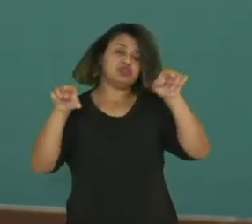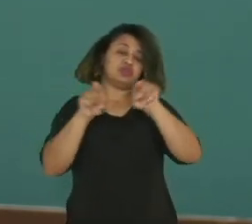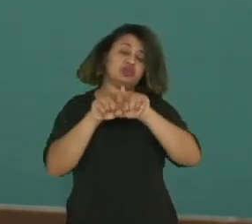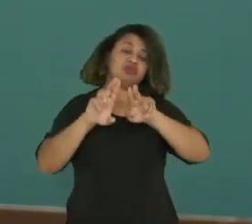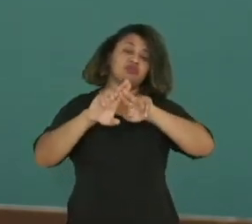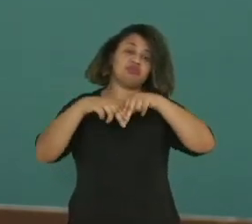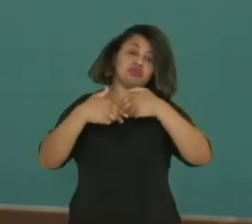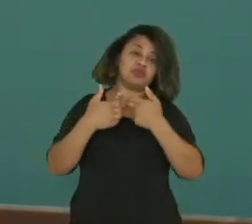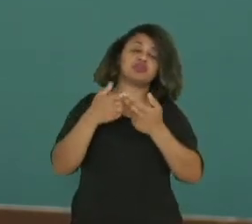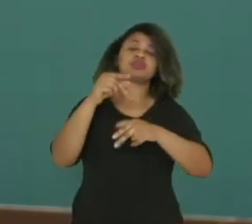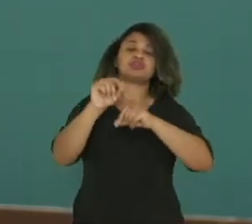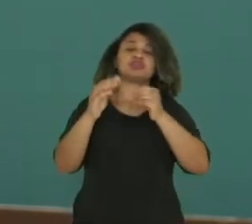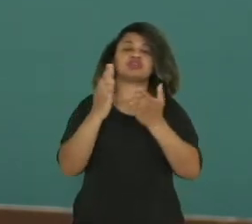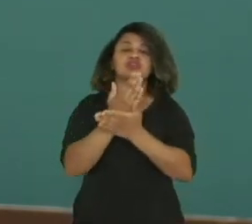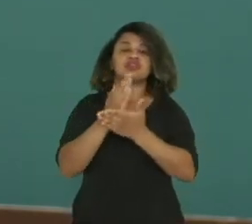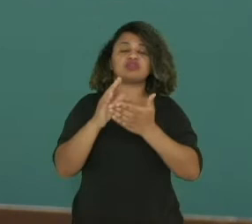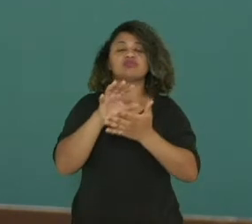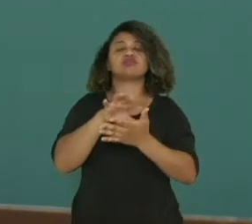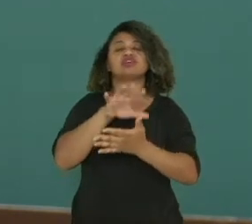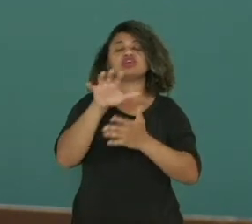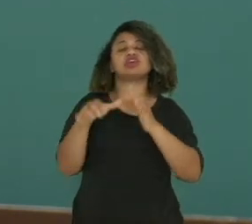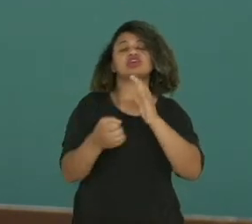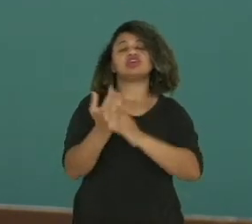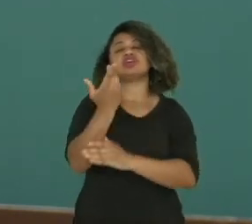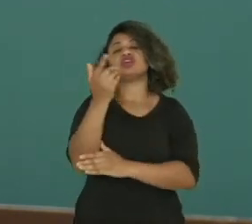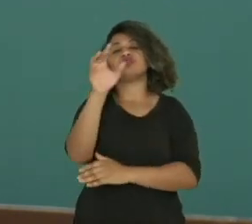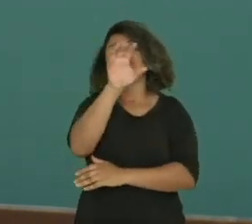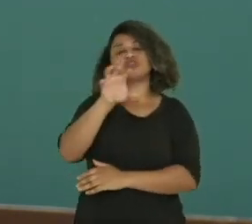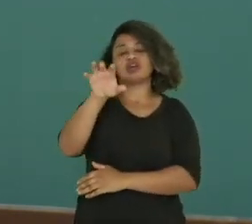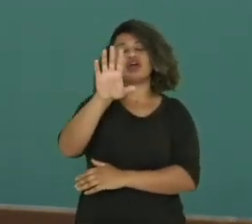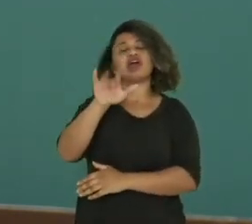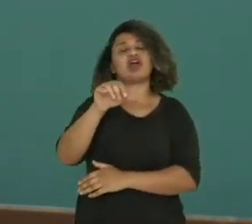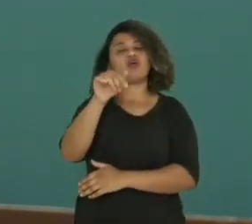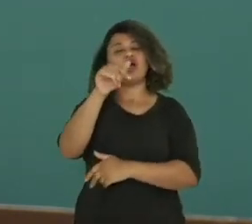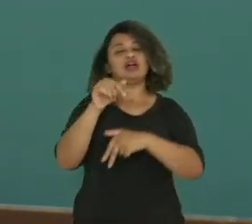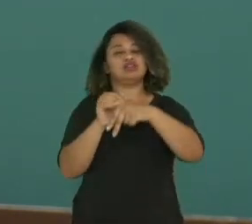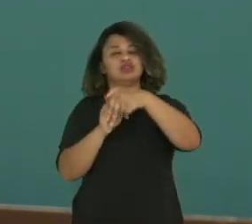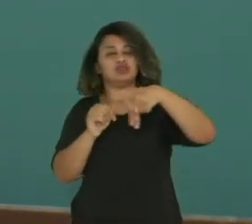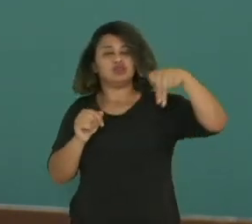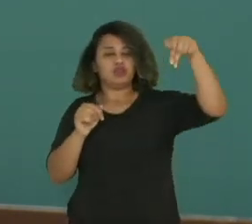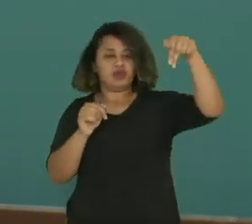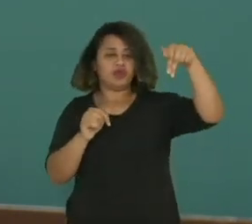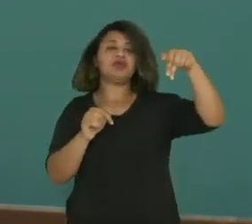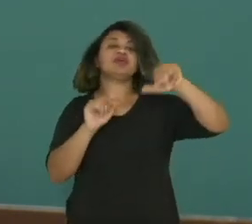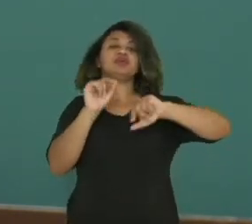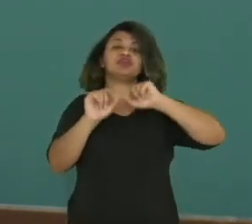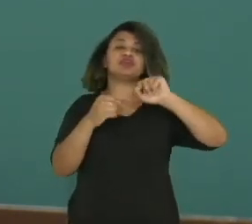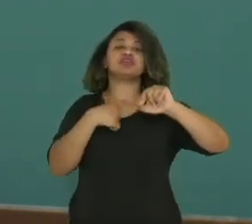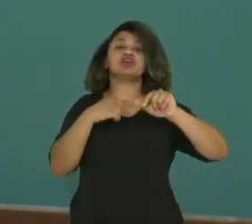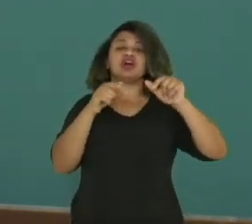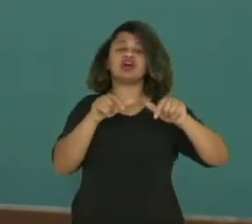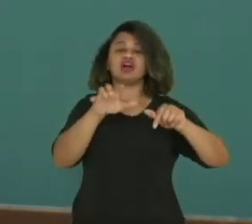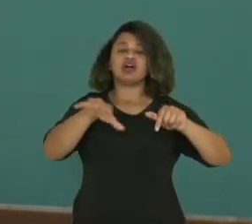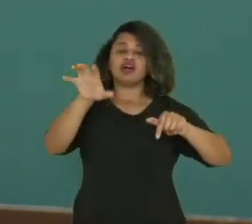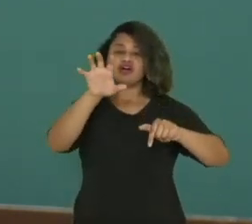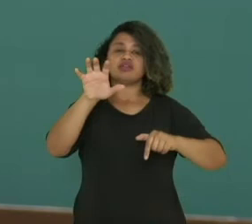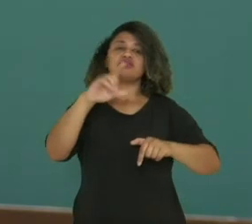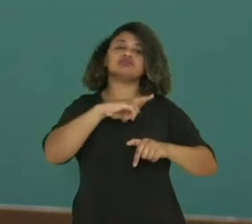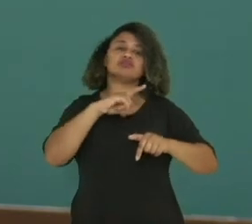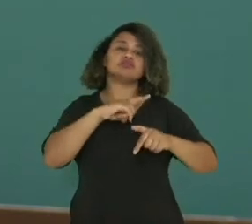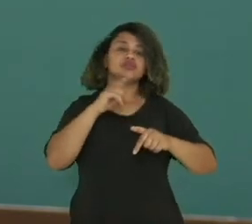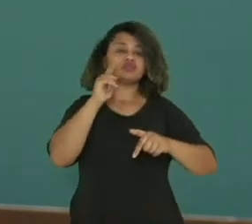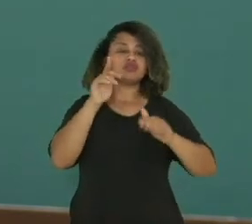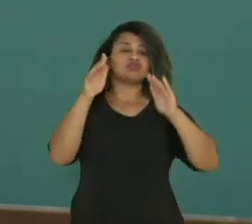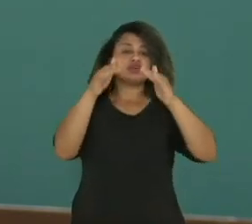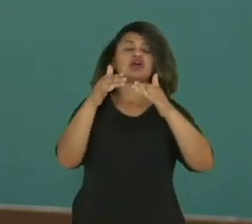gente divide então e surge ali uma outra região chamada de Meio Norte, né? A área que ela ocupa, então nós temos destacado